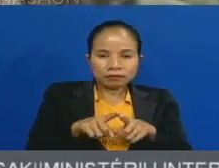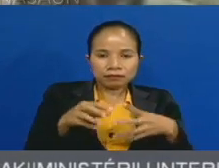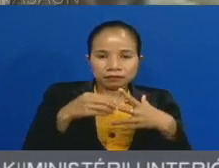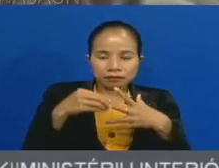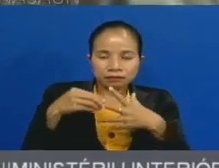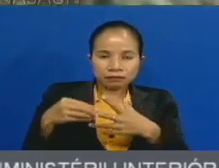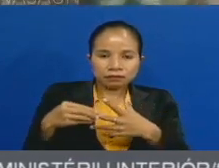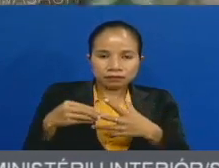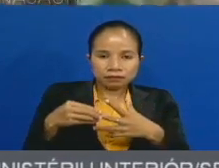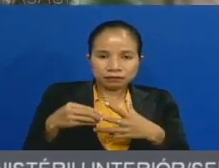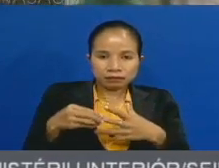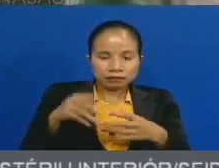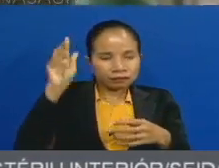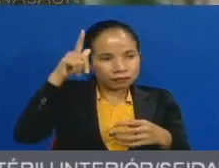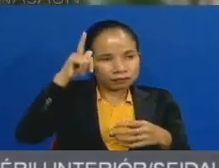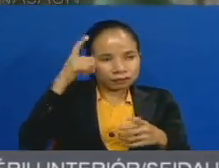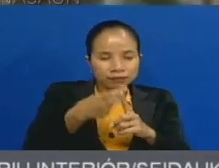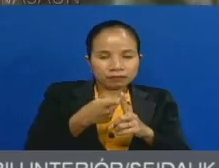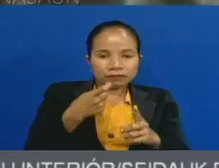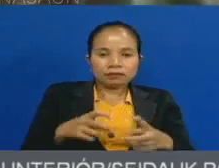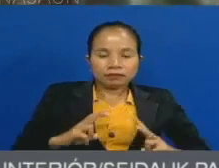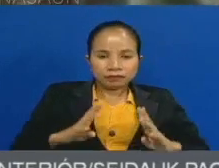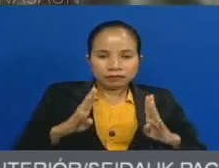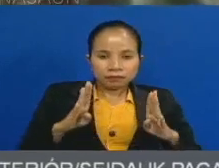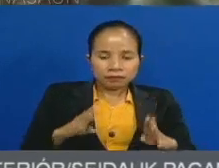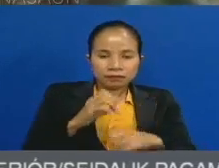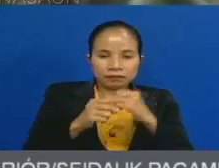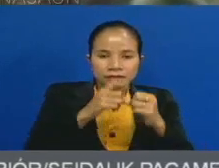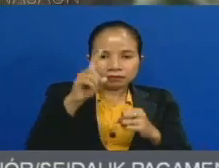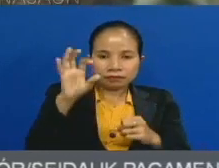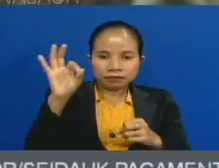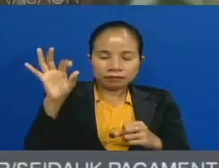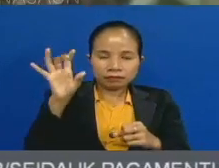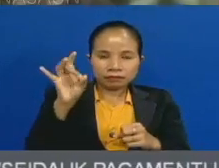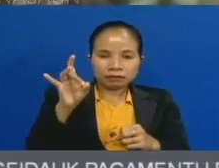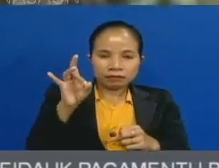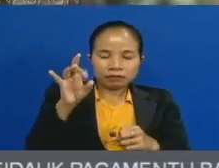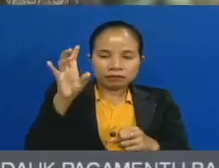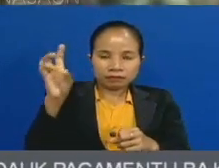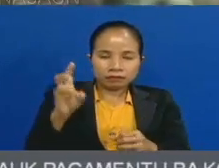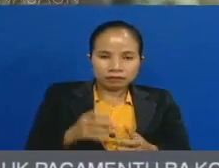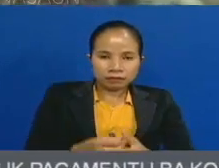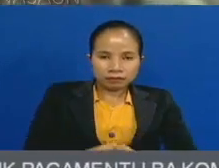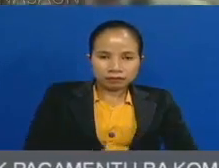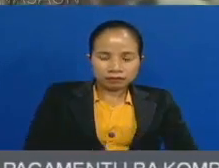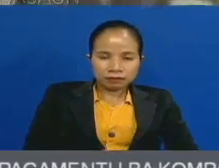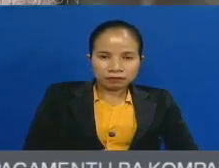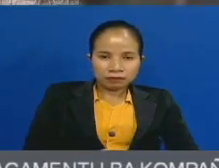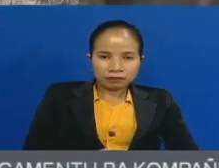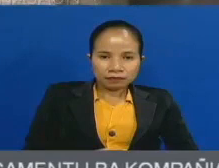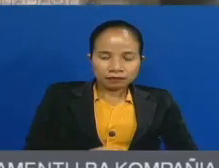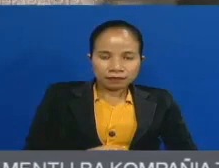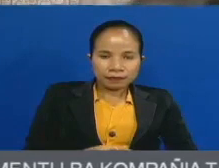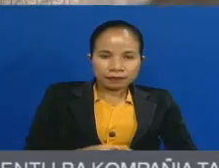da realização Falentir, o se Fretilin e Retina Nrihunda do seu aluno recém-rito. Afoin